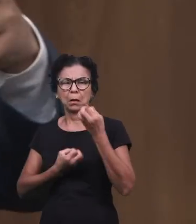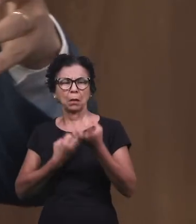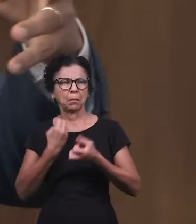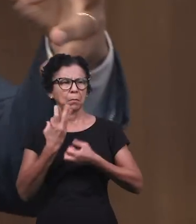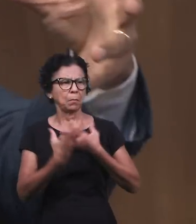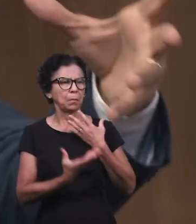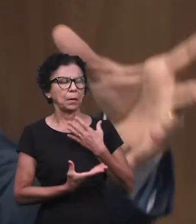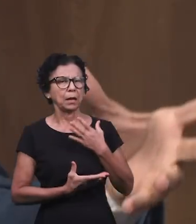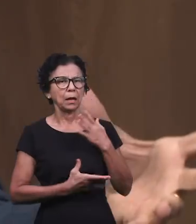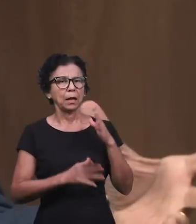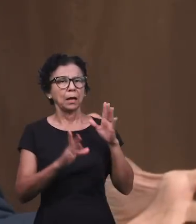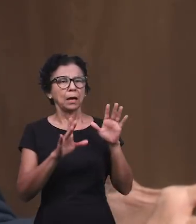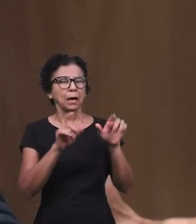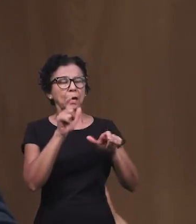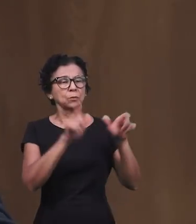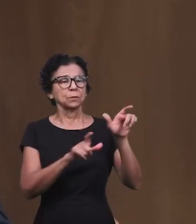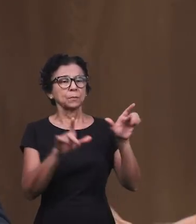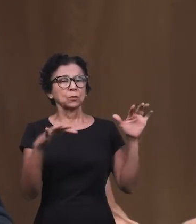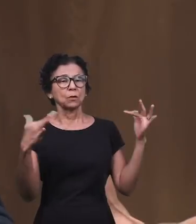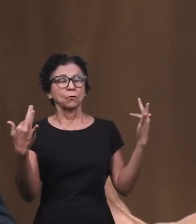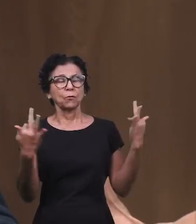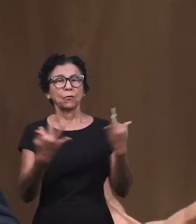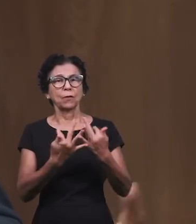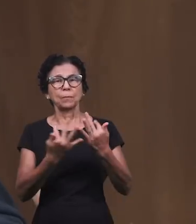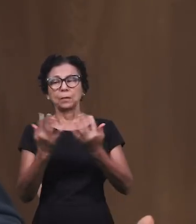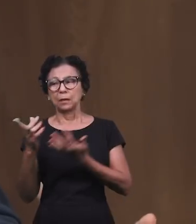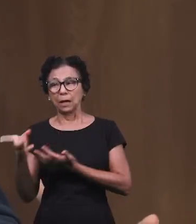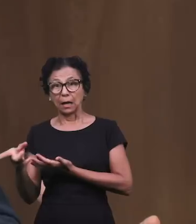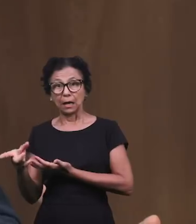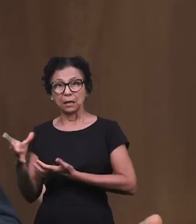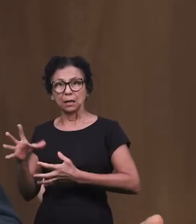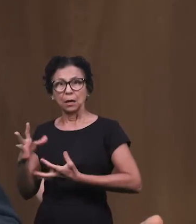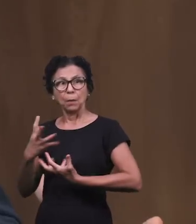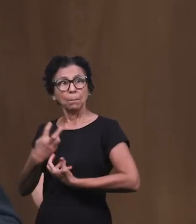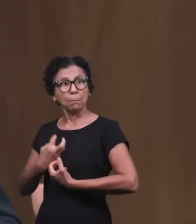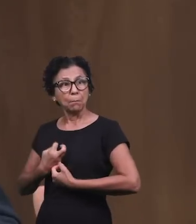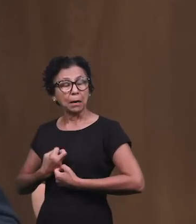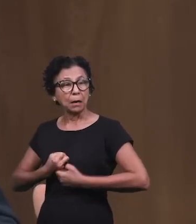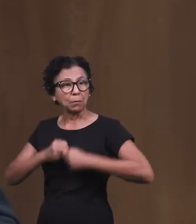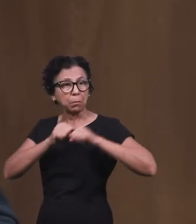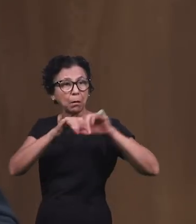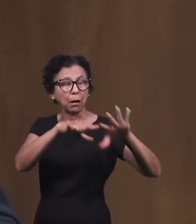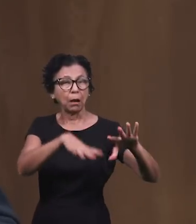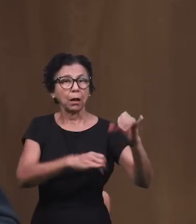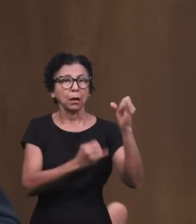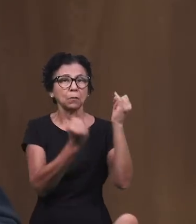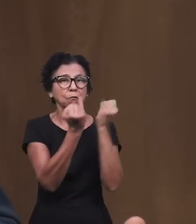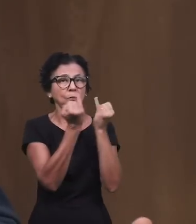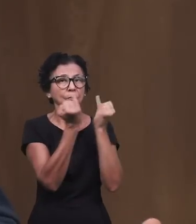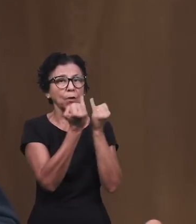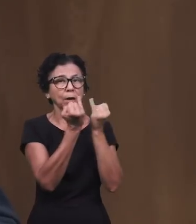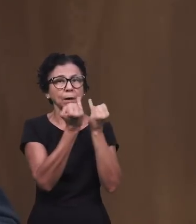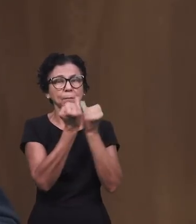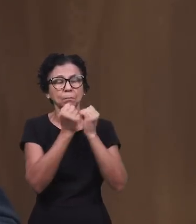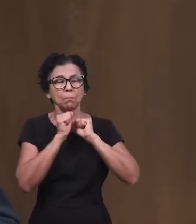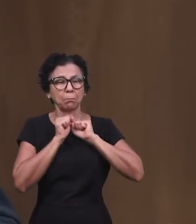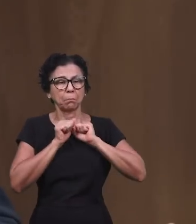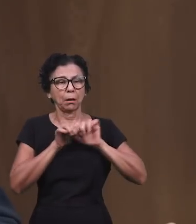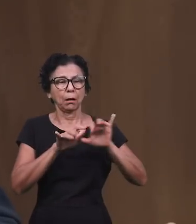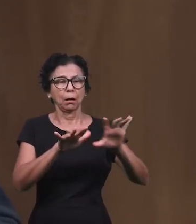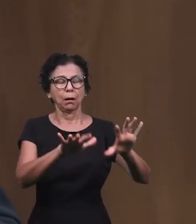aquela mágoa entre a família. Pronto, as pessoas são contaminadas por aquela mágoa e você tem uma divisão dentro da